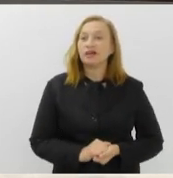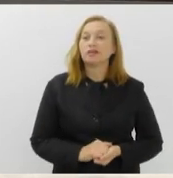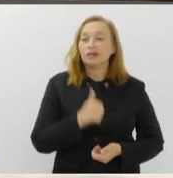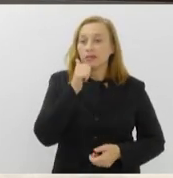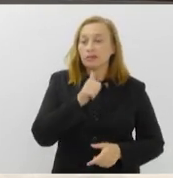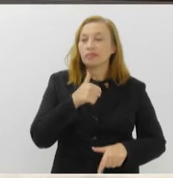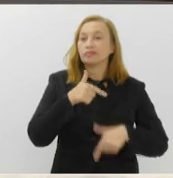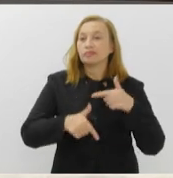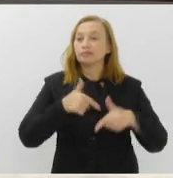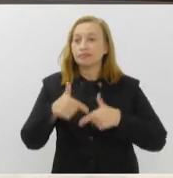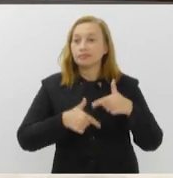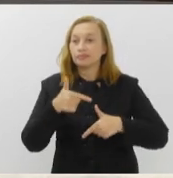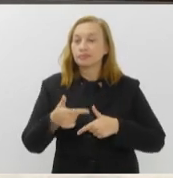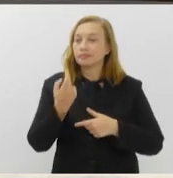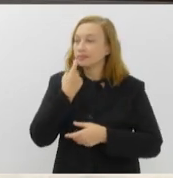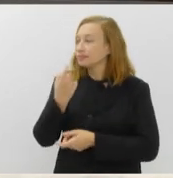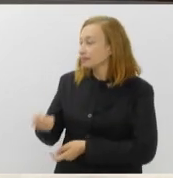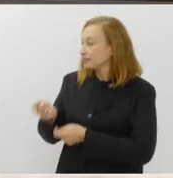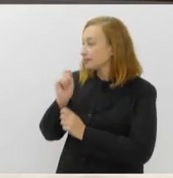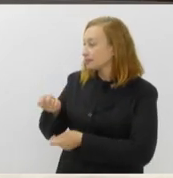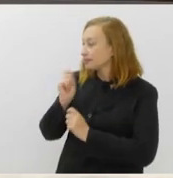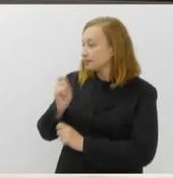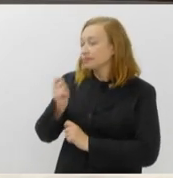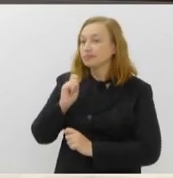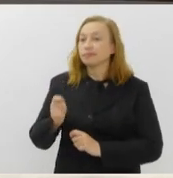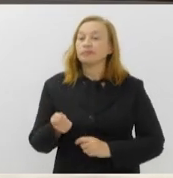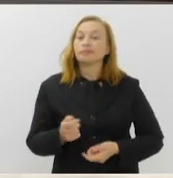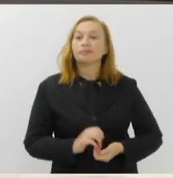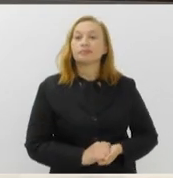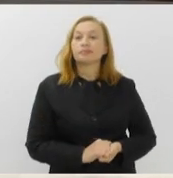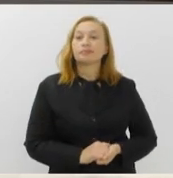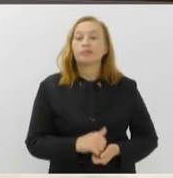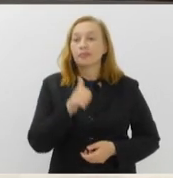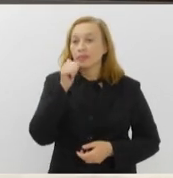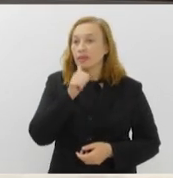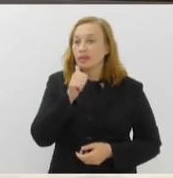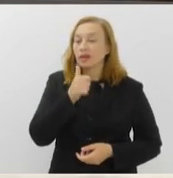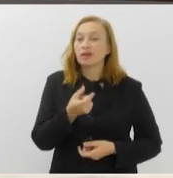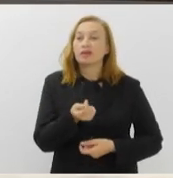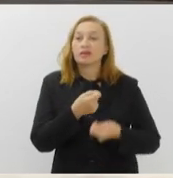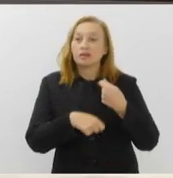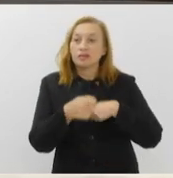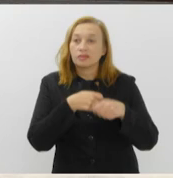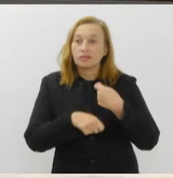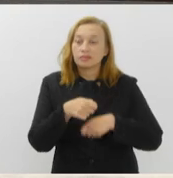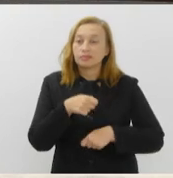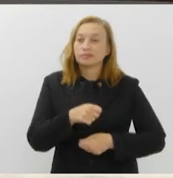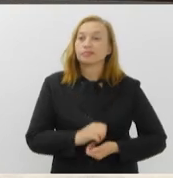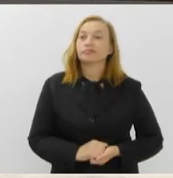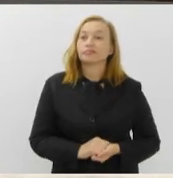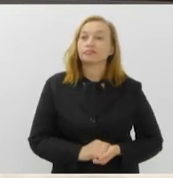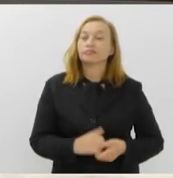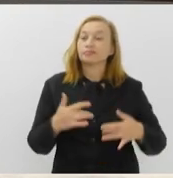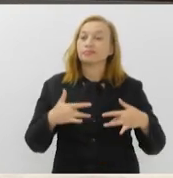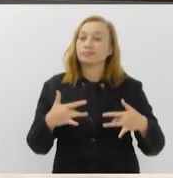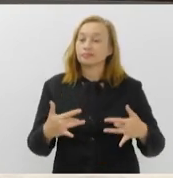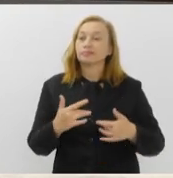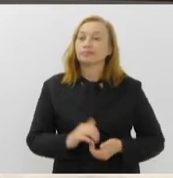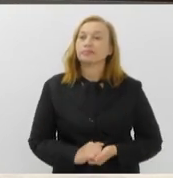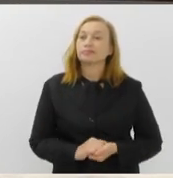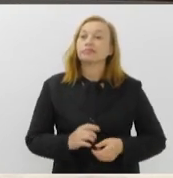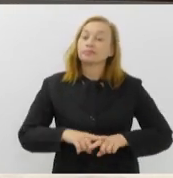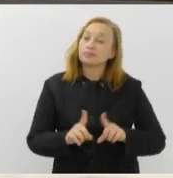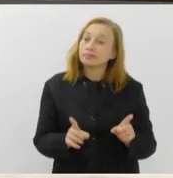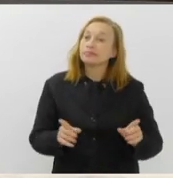das pescadoras, das agricultoras, das mulheres da economia solidária, mas